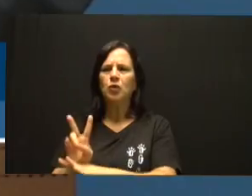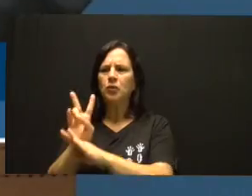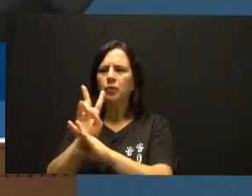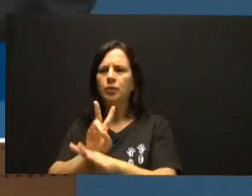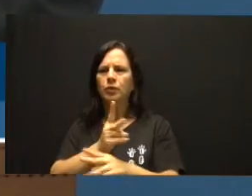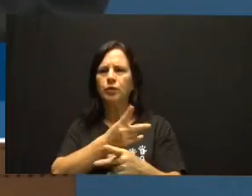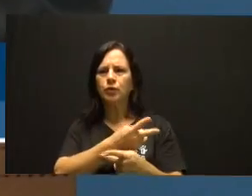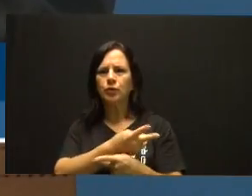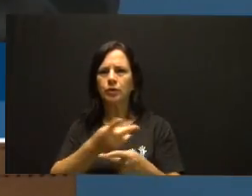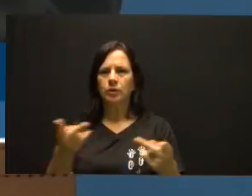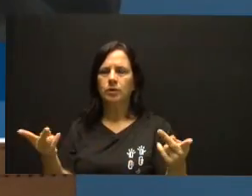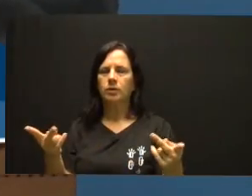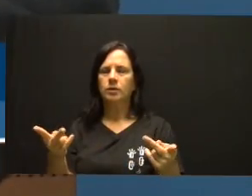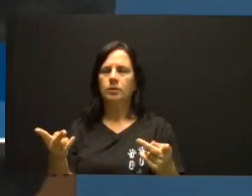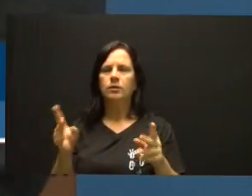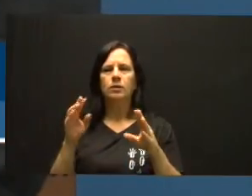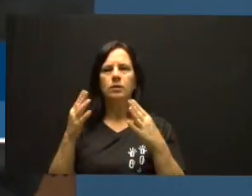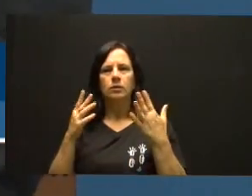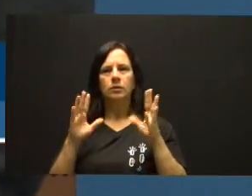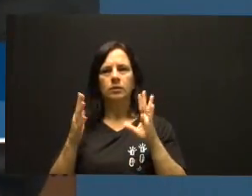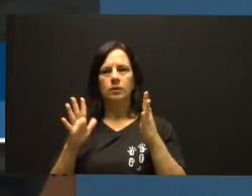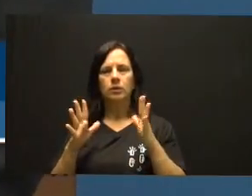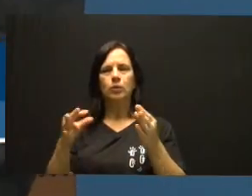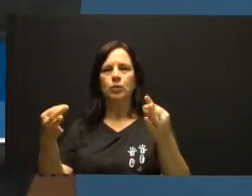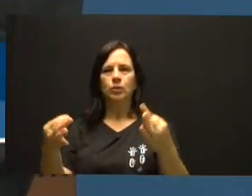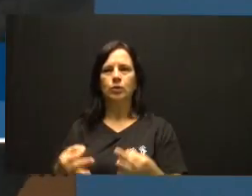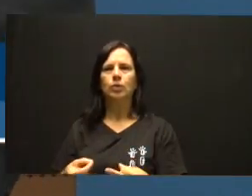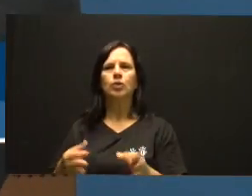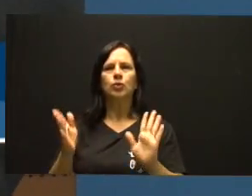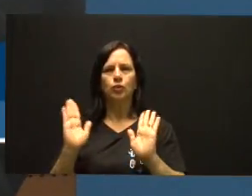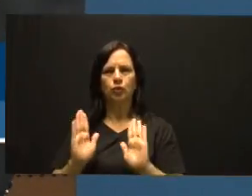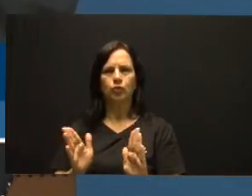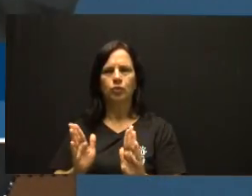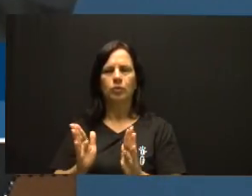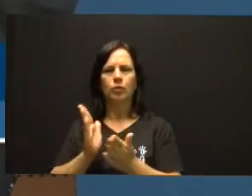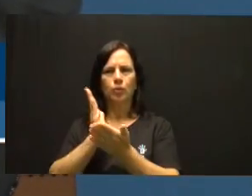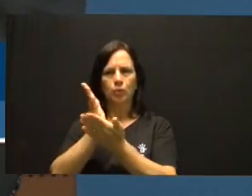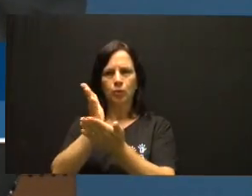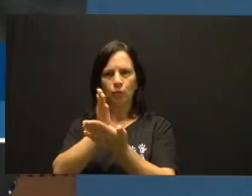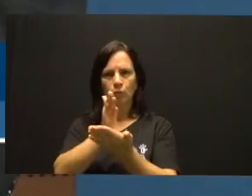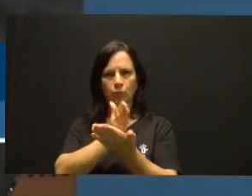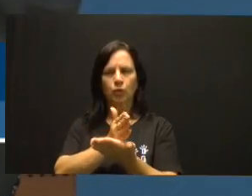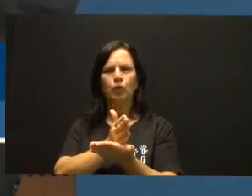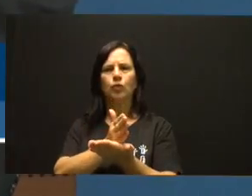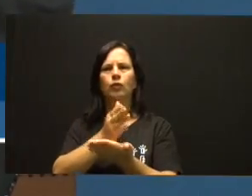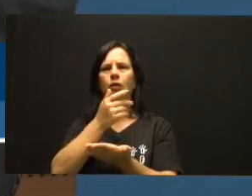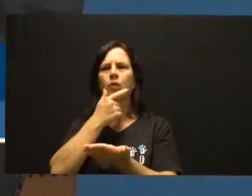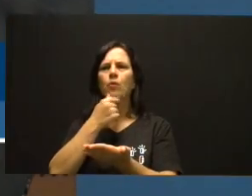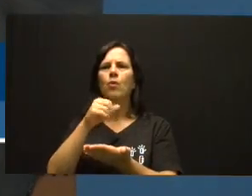eu, por isso que eu parabenizo Vossa Excelência, e com certeza já lhe dei o caminho para que fale com o Raul,